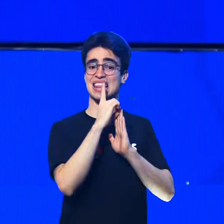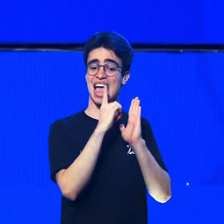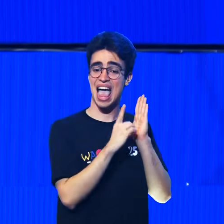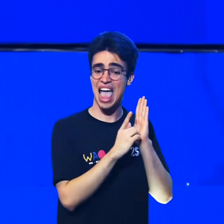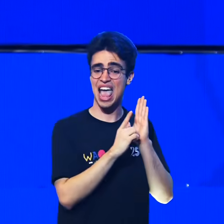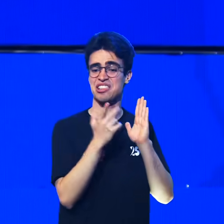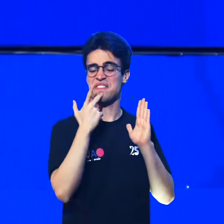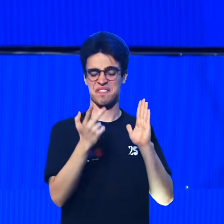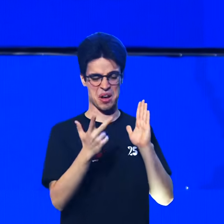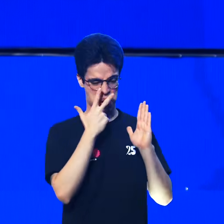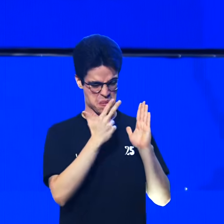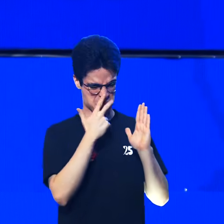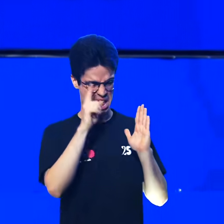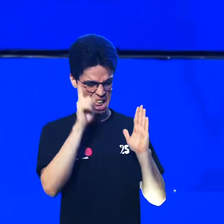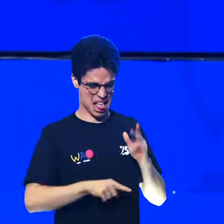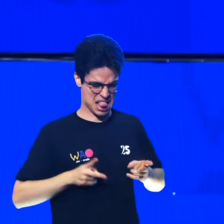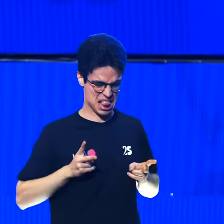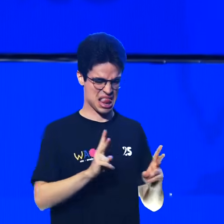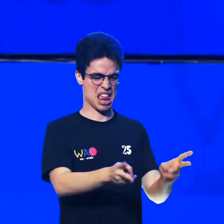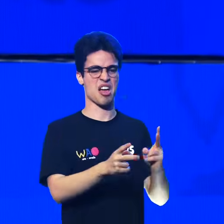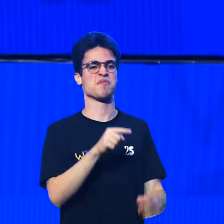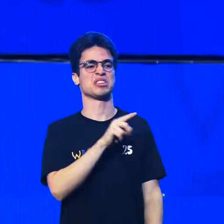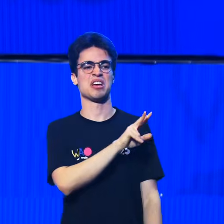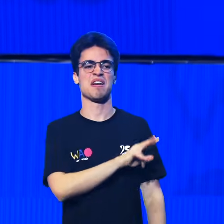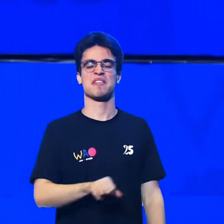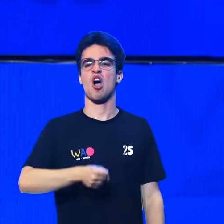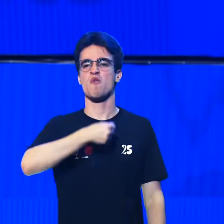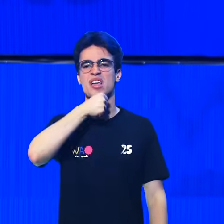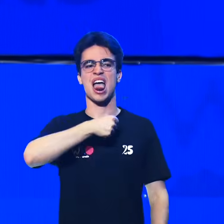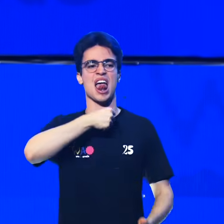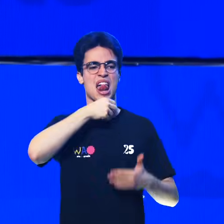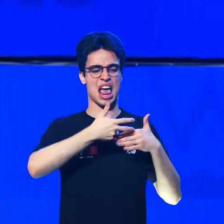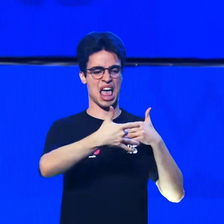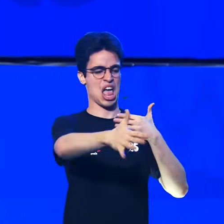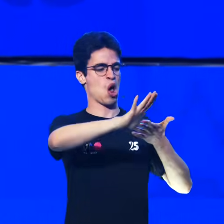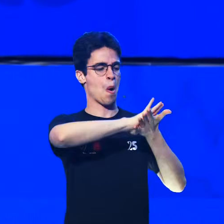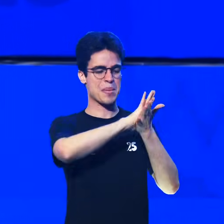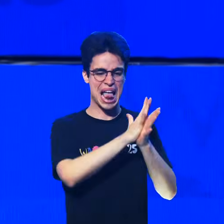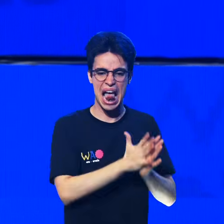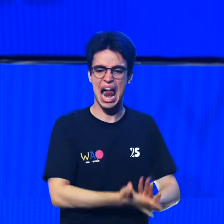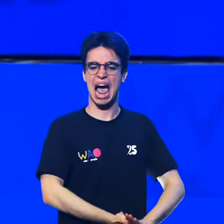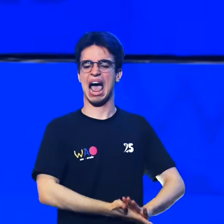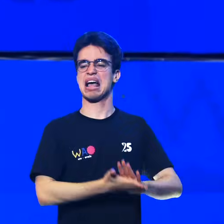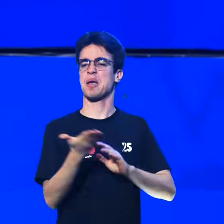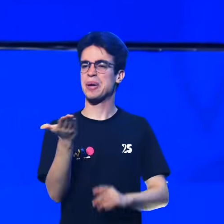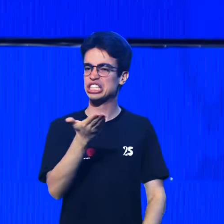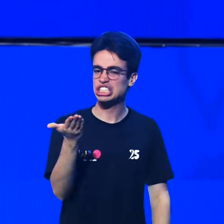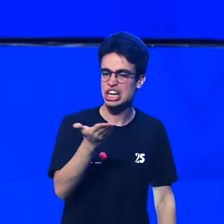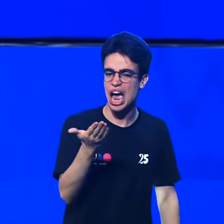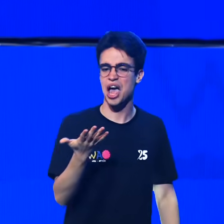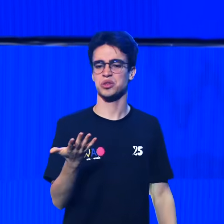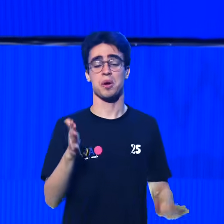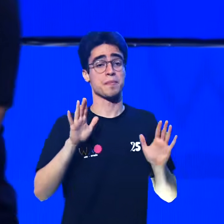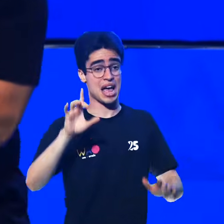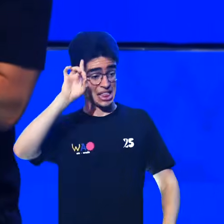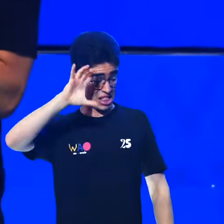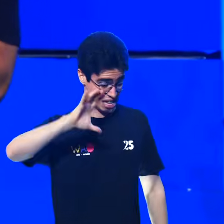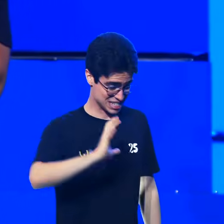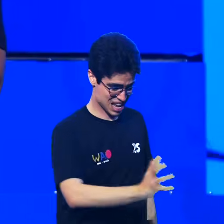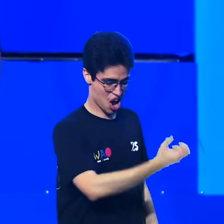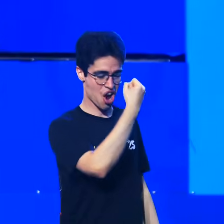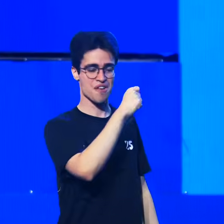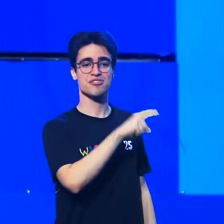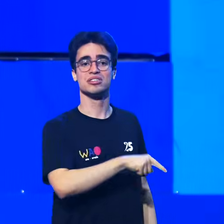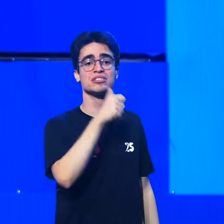ser definitivo. Você vai envelhecer humilhada, mendigando, e Deus então resgata